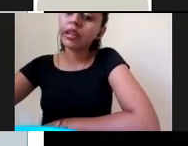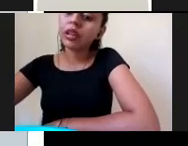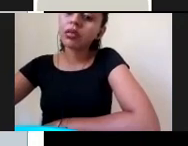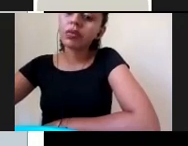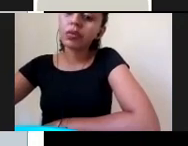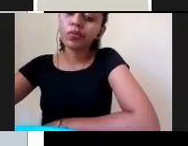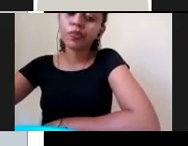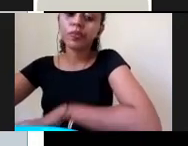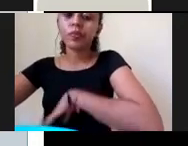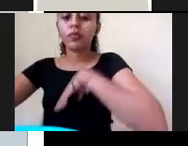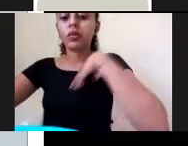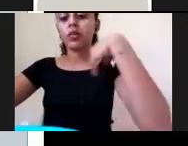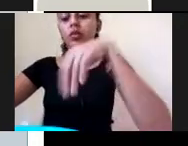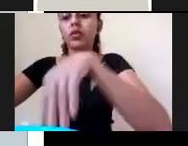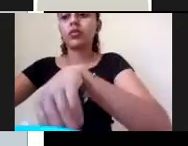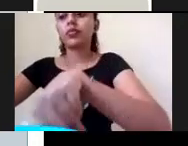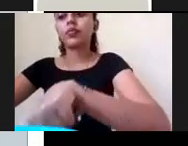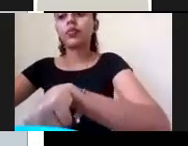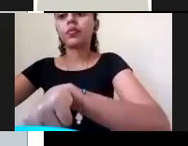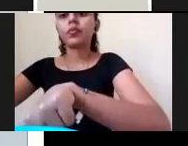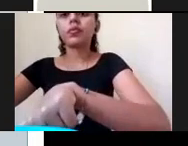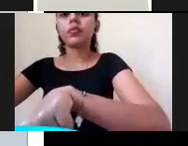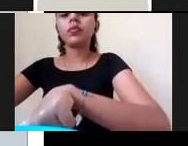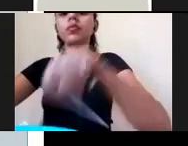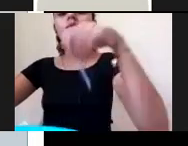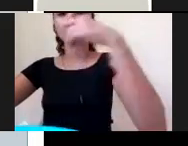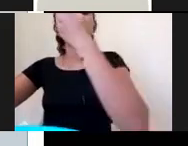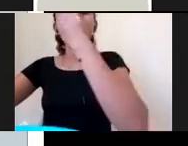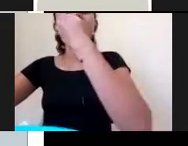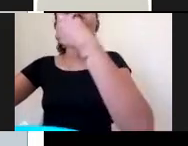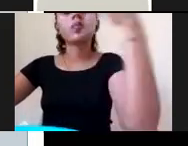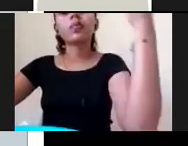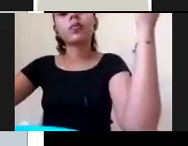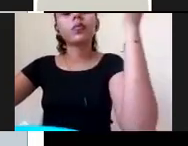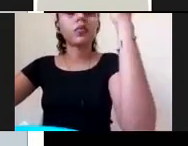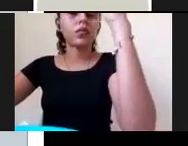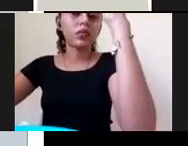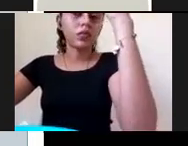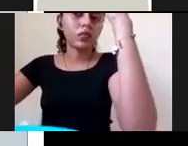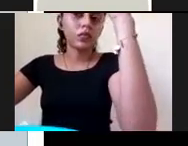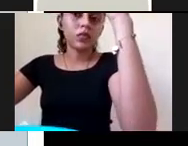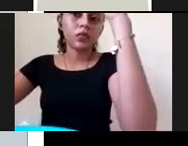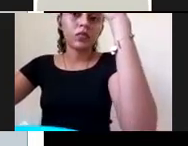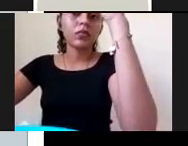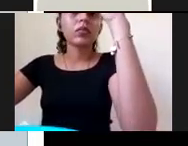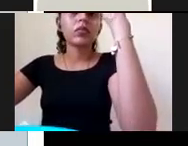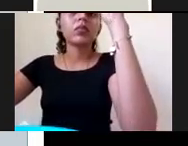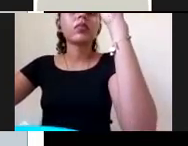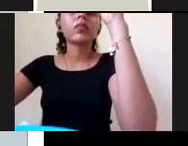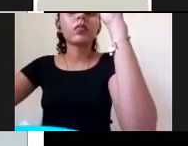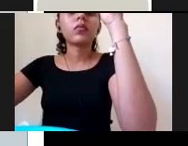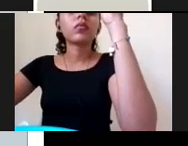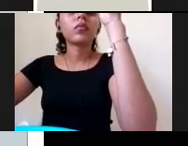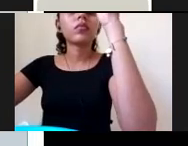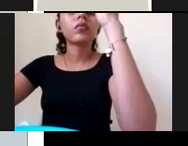hipertenso, tá certo? E se ele tiver com a pressão baixa, a gente vai dizer hipotenso.